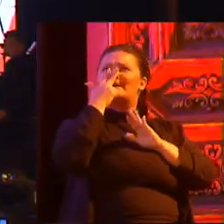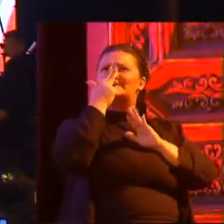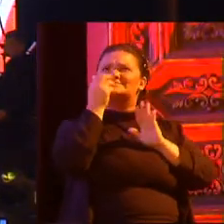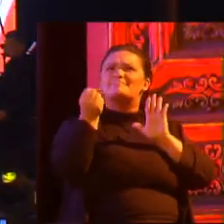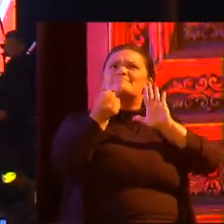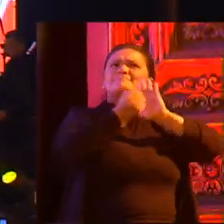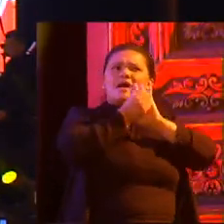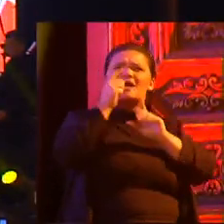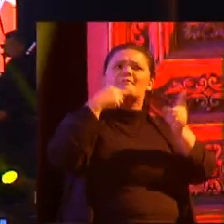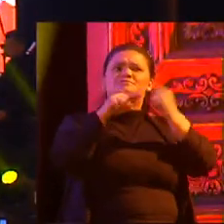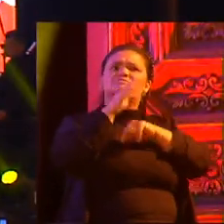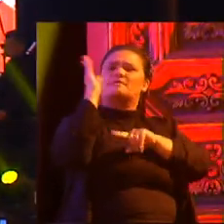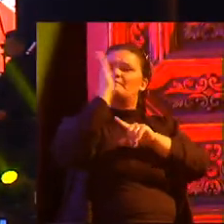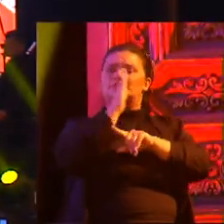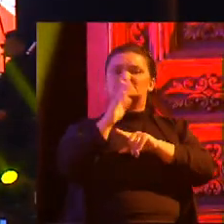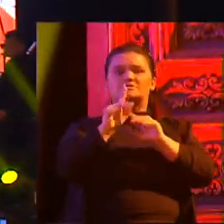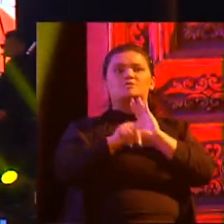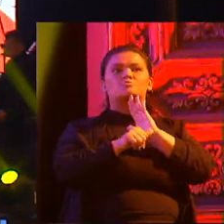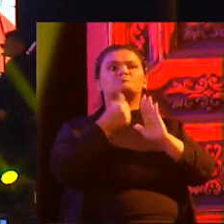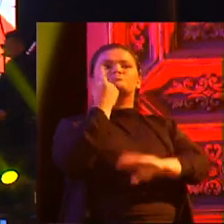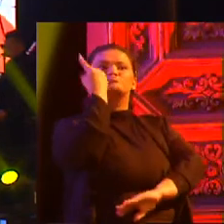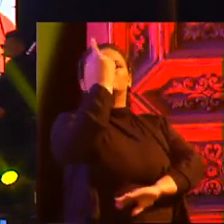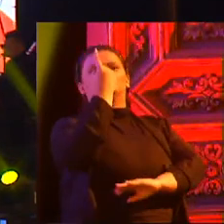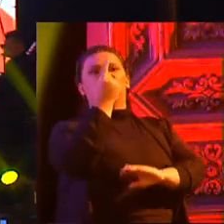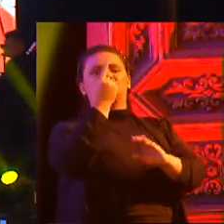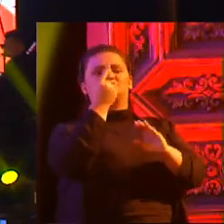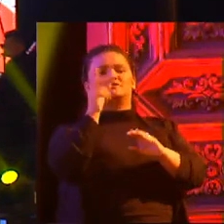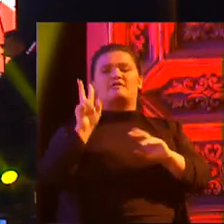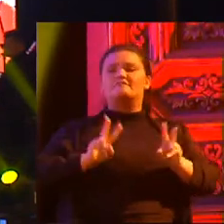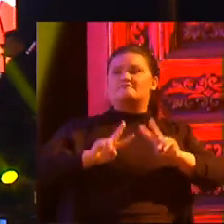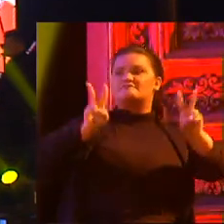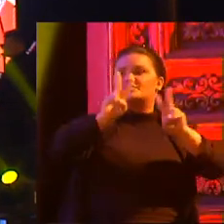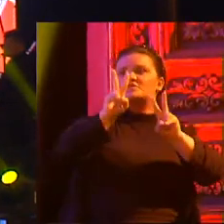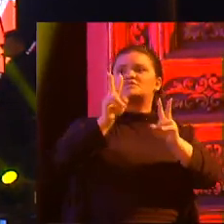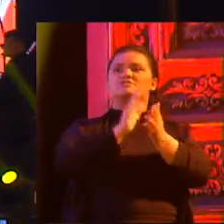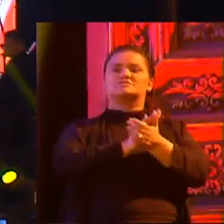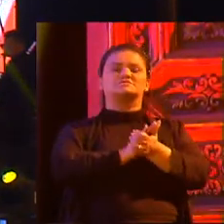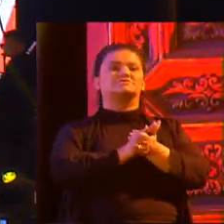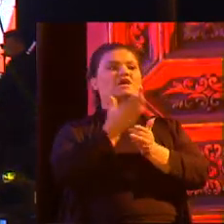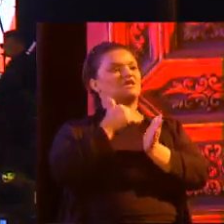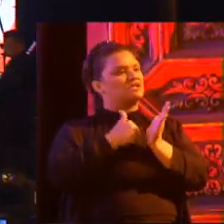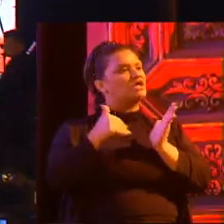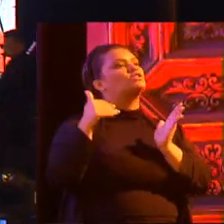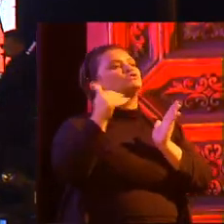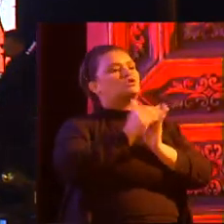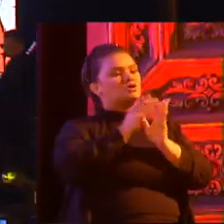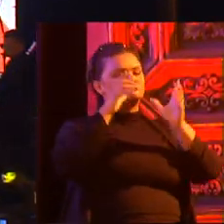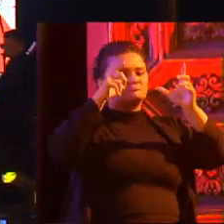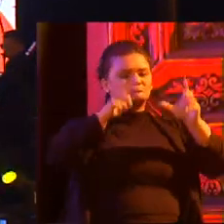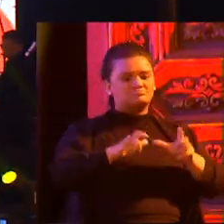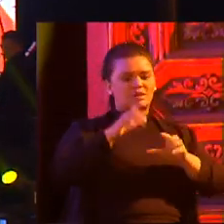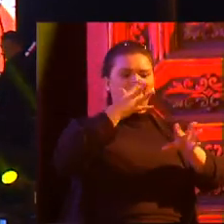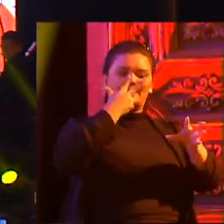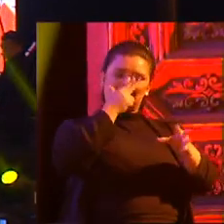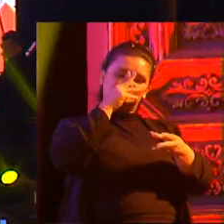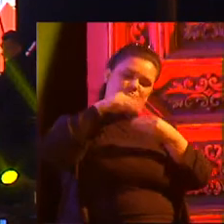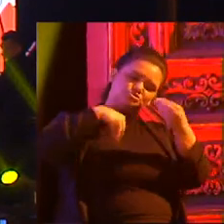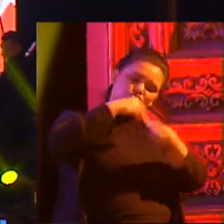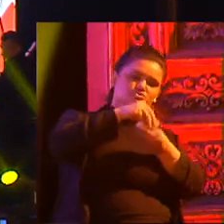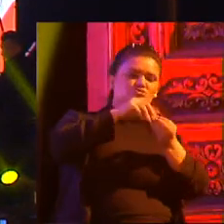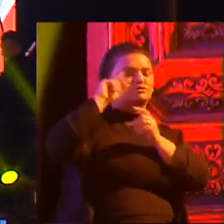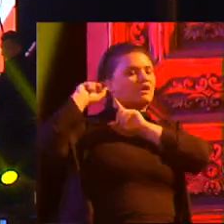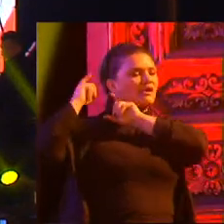Amazônia é uma expressão cultural única que valoriza a diversidade e a riqueza musical da nossa região, misturando tradição